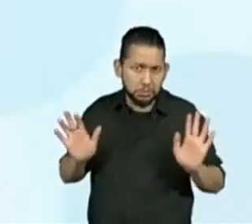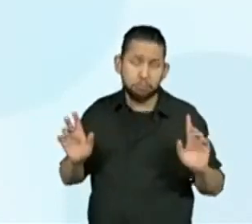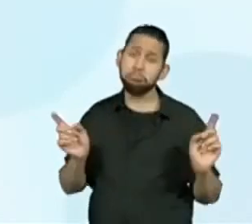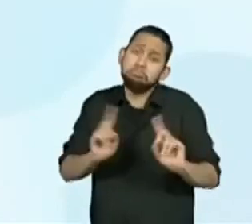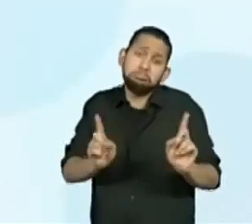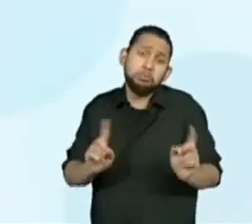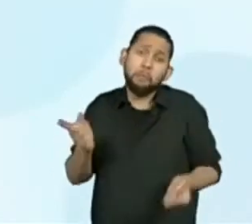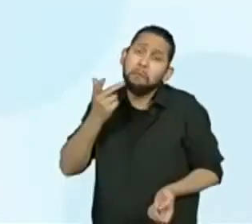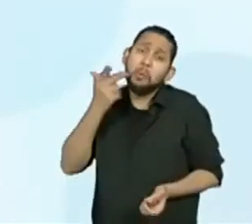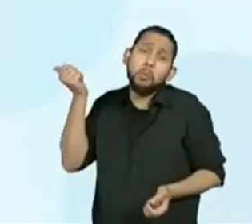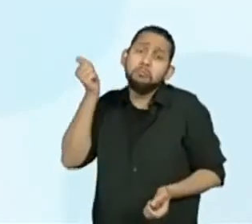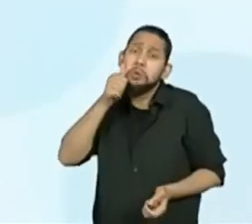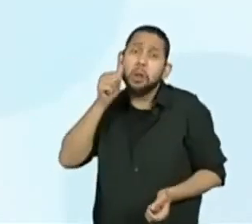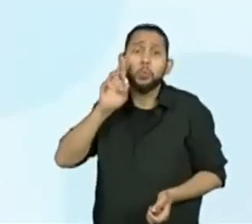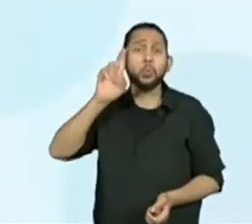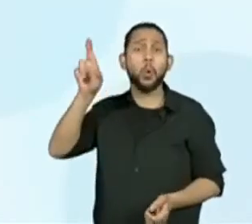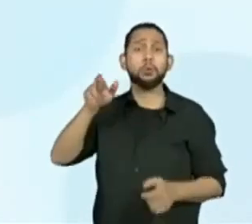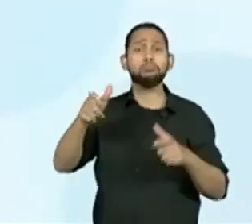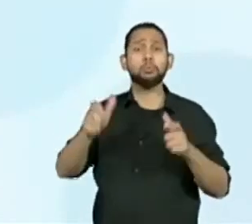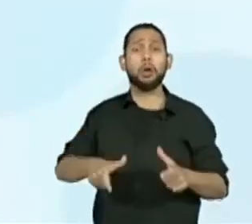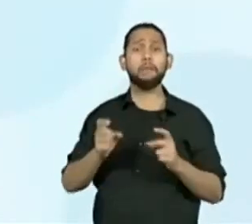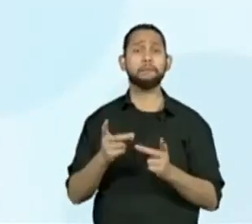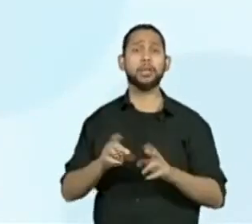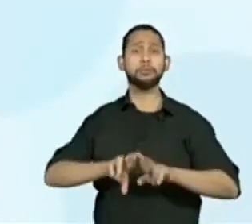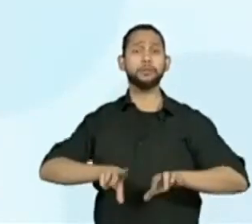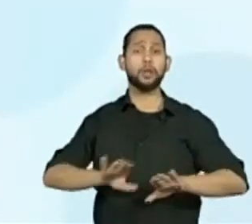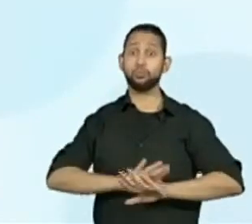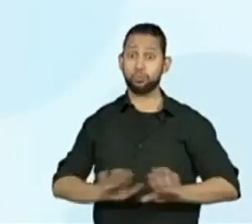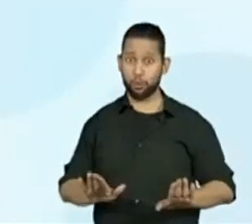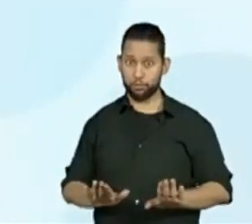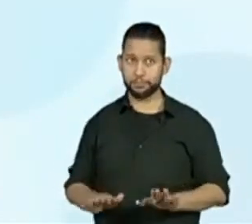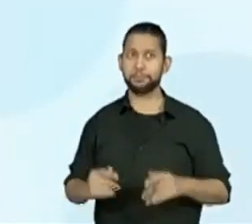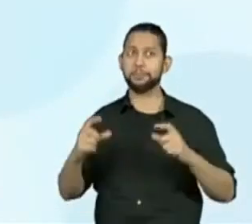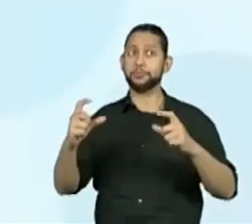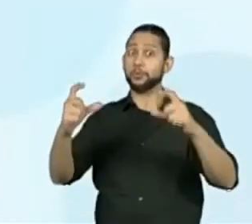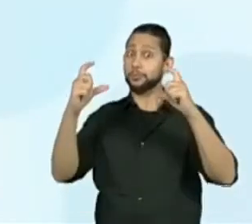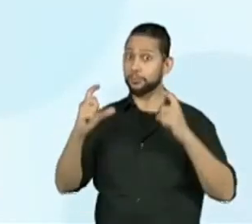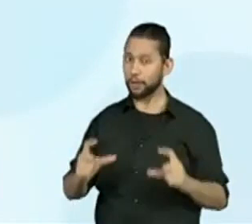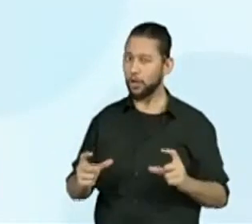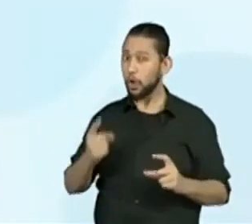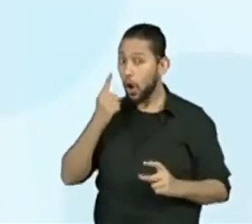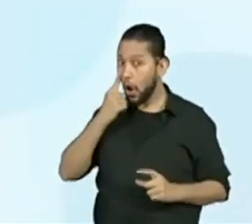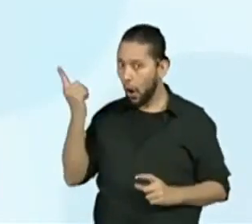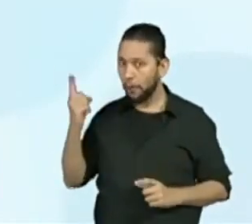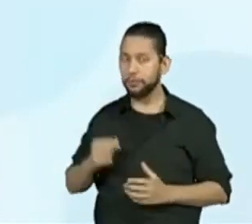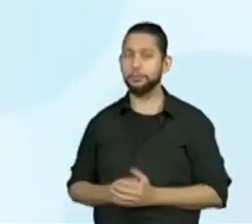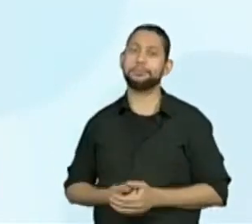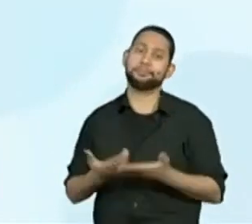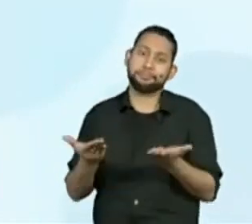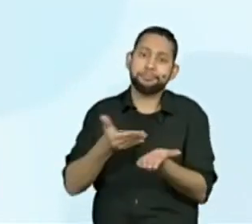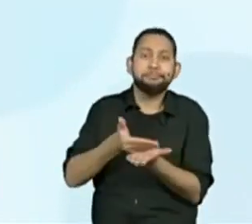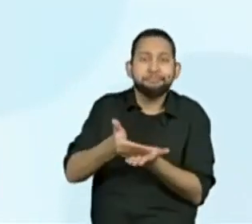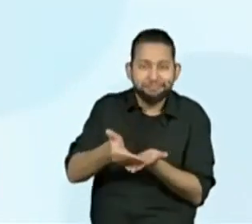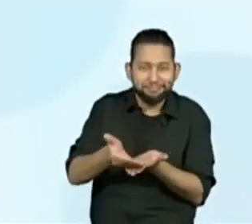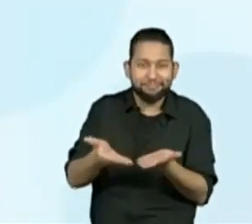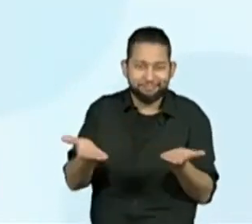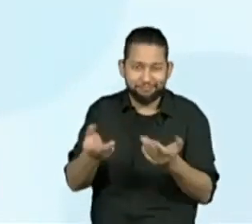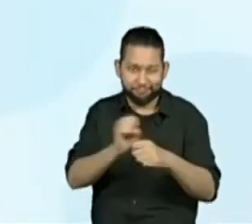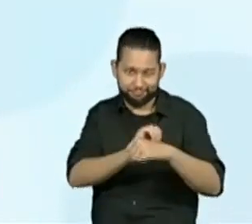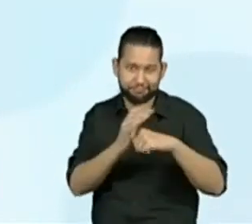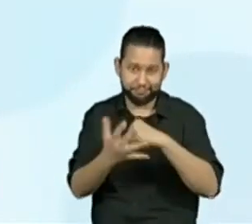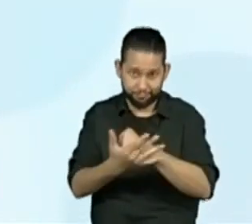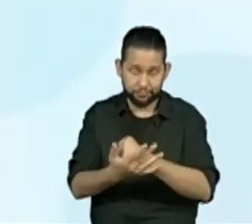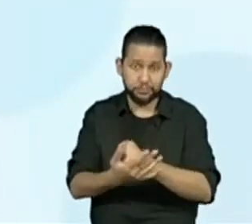de uma Quitanda certo vamos continuar é por causa da pandemia